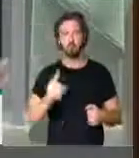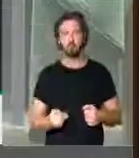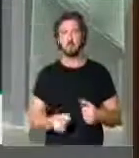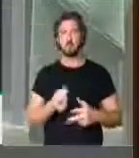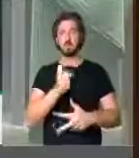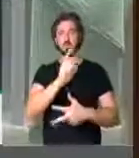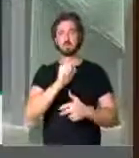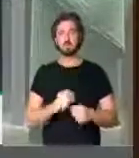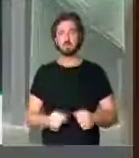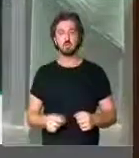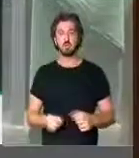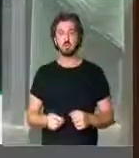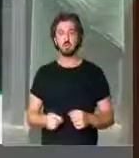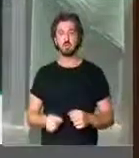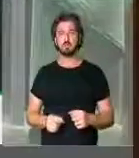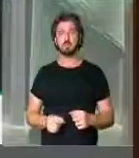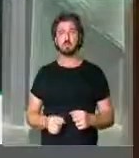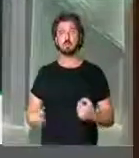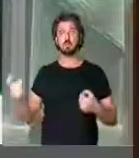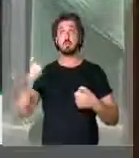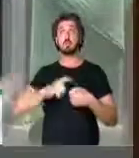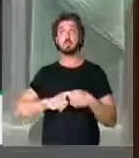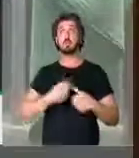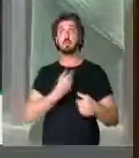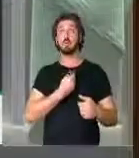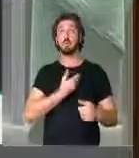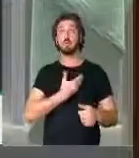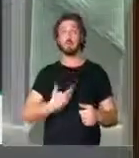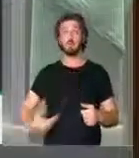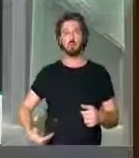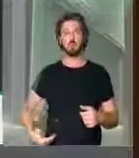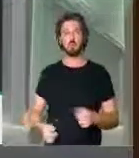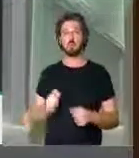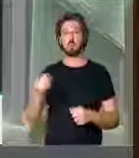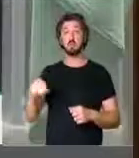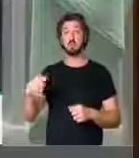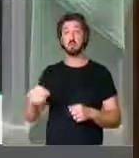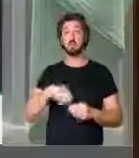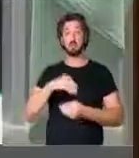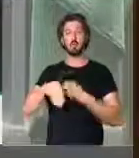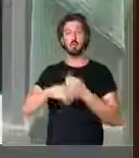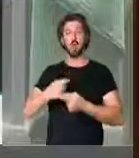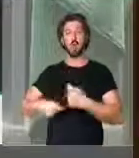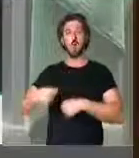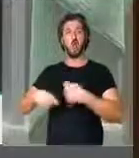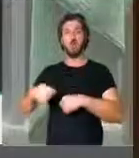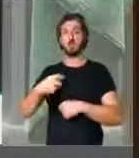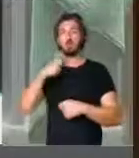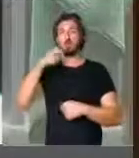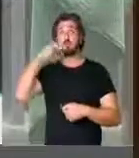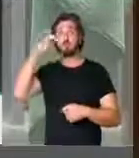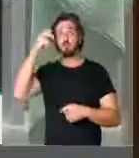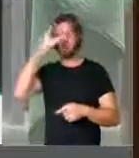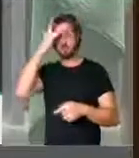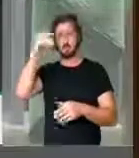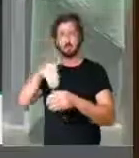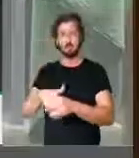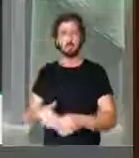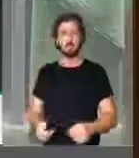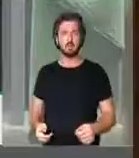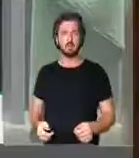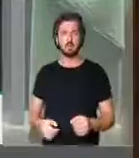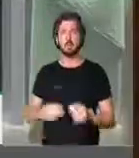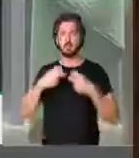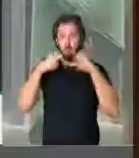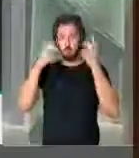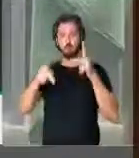ao executivo, que não retorne à vida pública aqueles que se envolveram em corrupção, que envergonharam seus eleitores, que